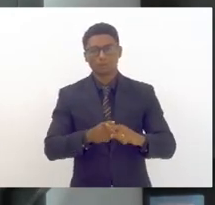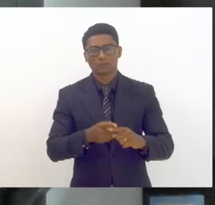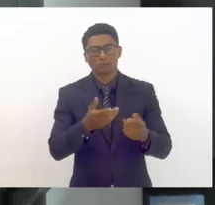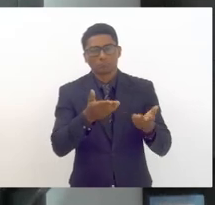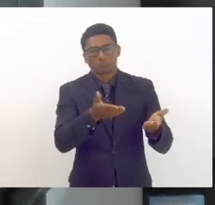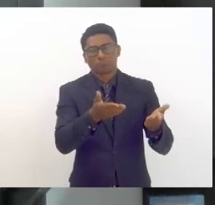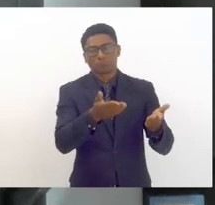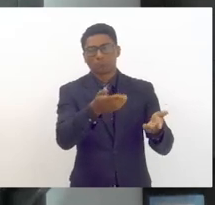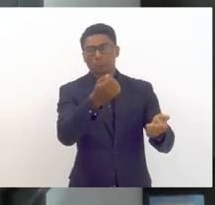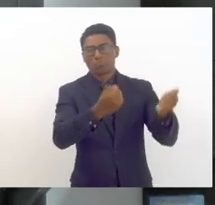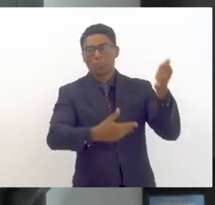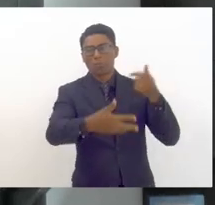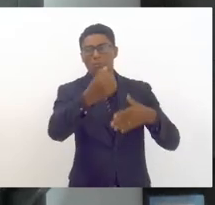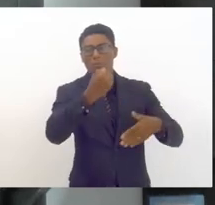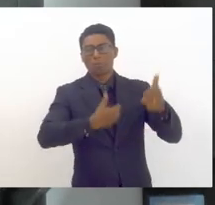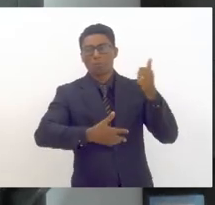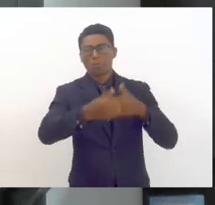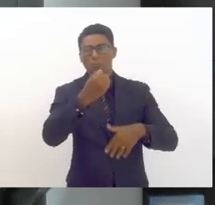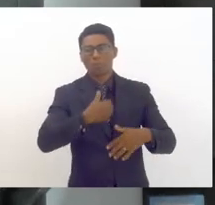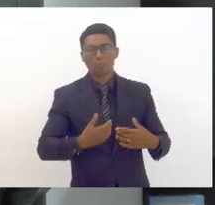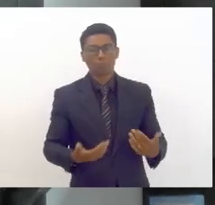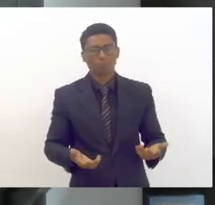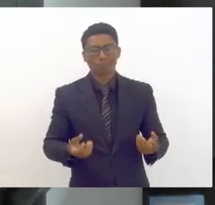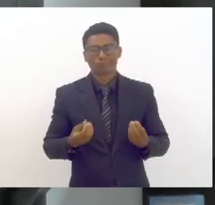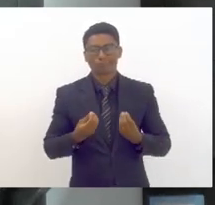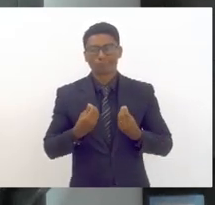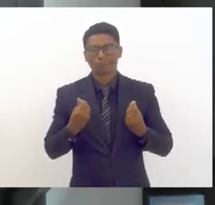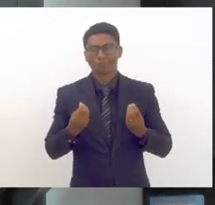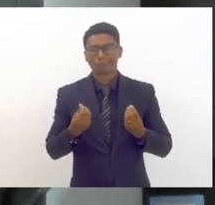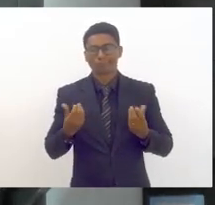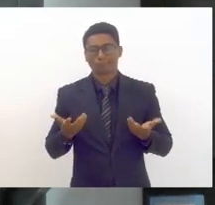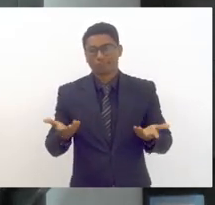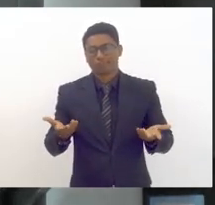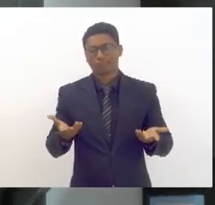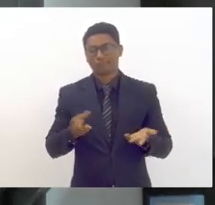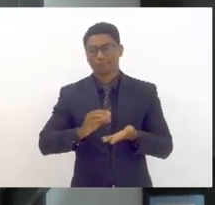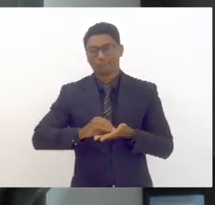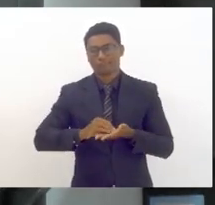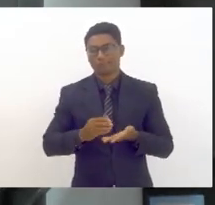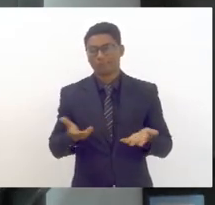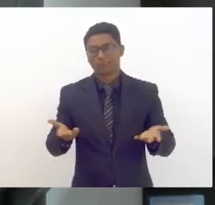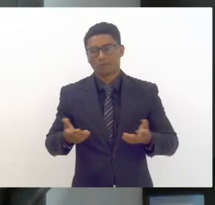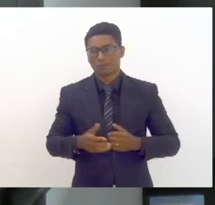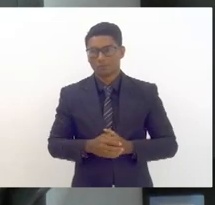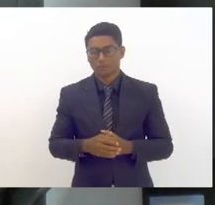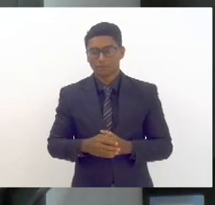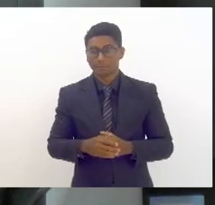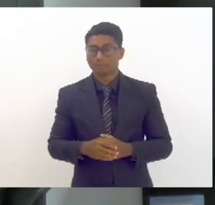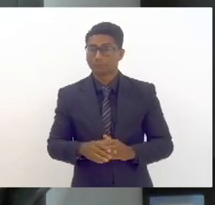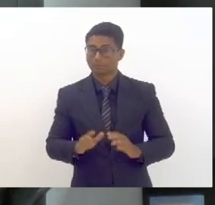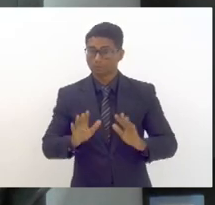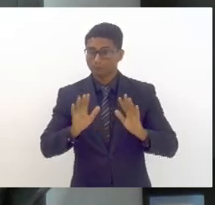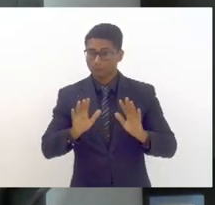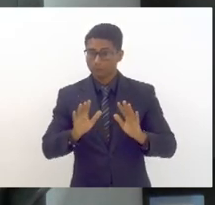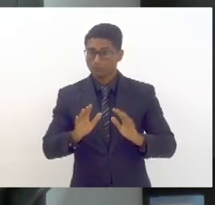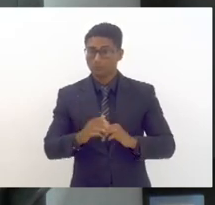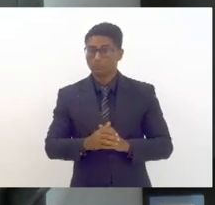aqui, não é? Por Vossa Senhoria, mas na certeza, não é, de